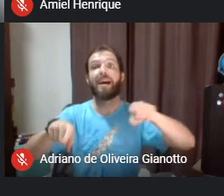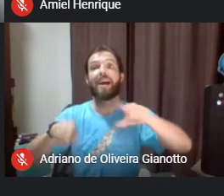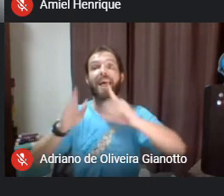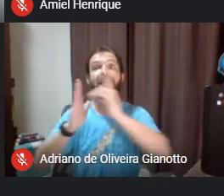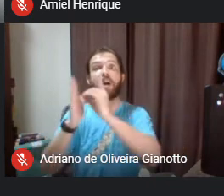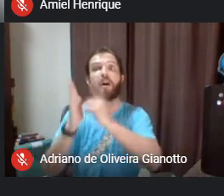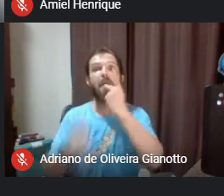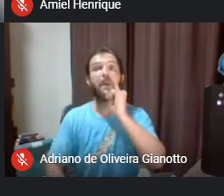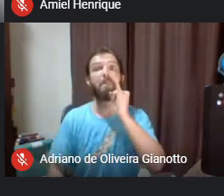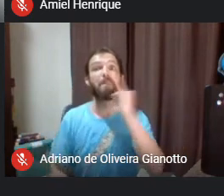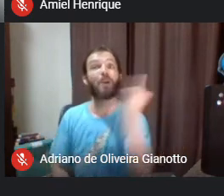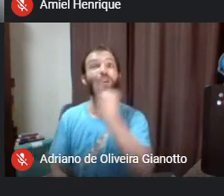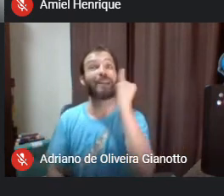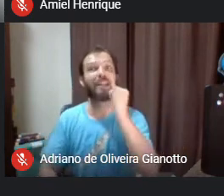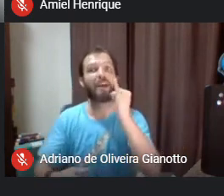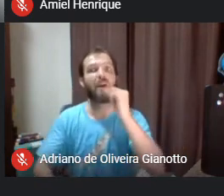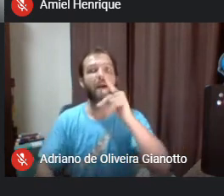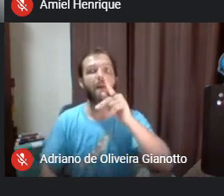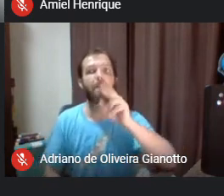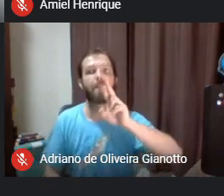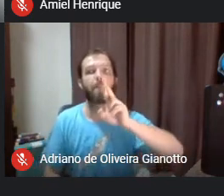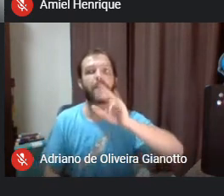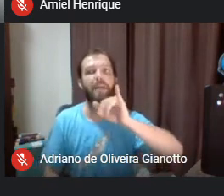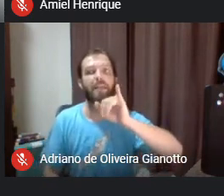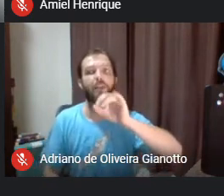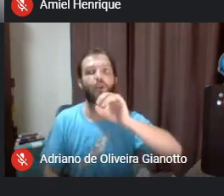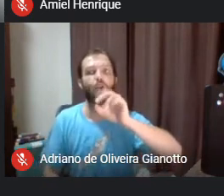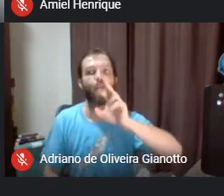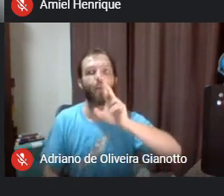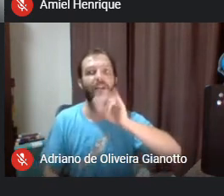mas qual que é a preferência? O decreto fala